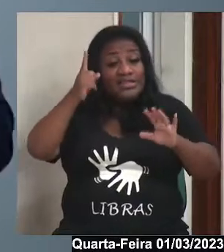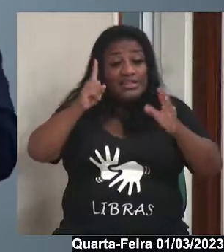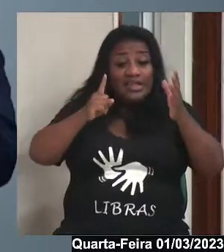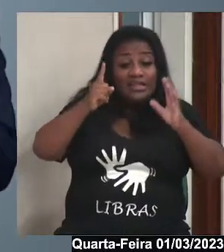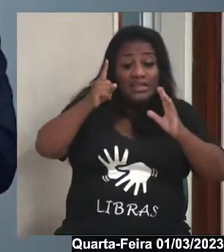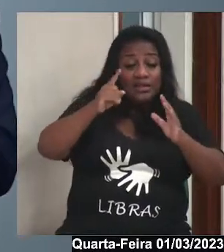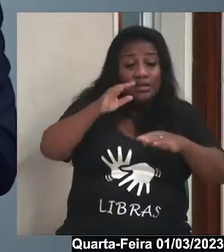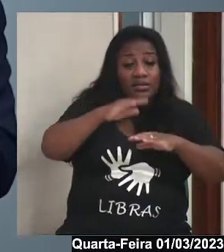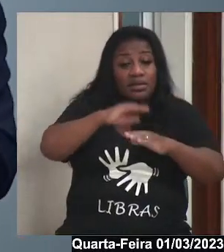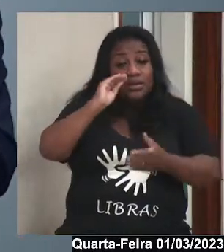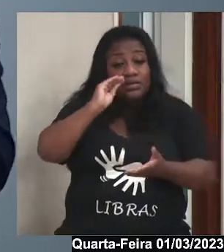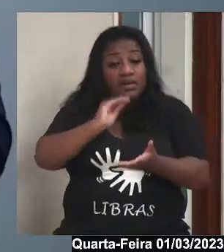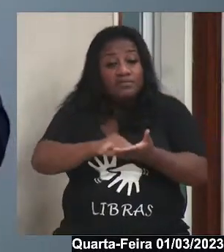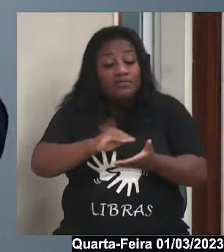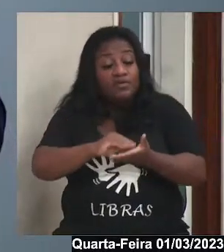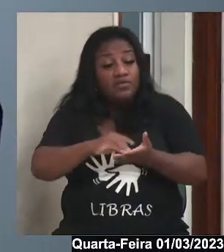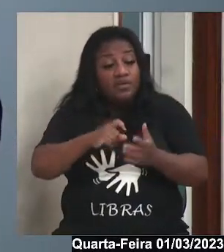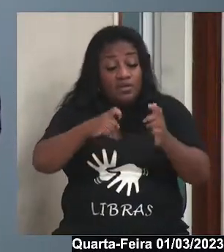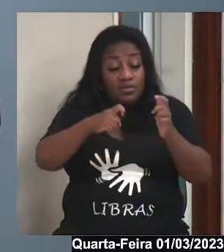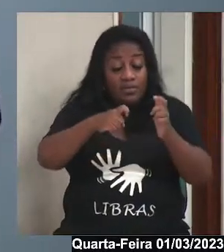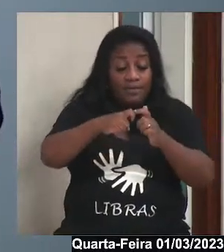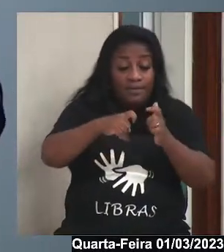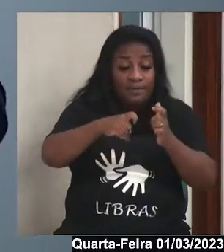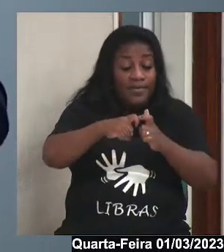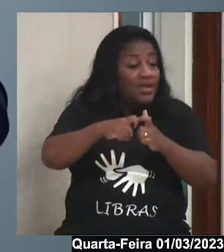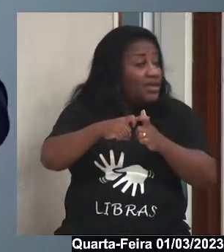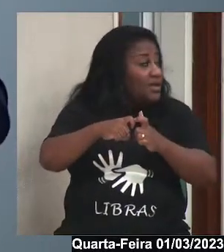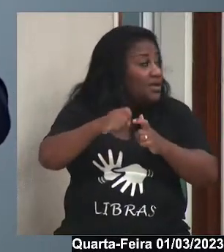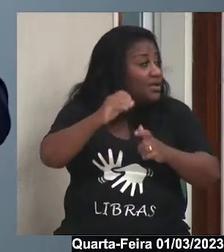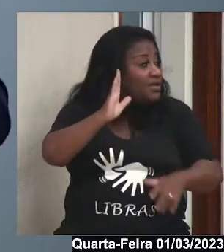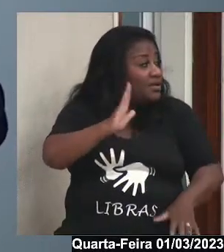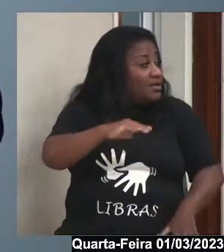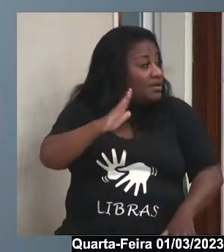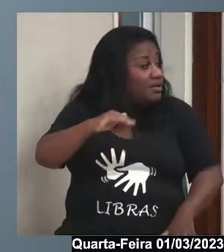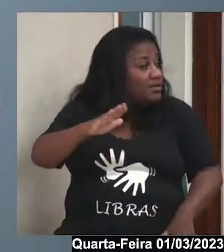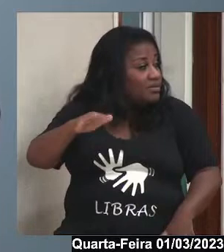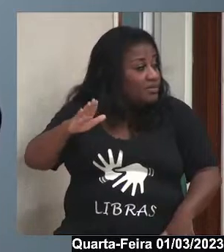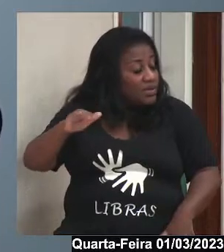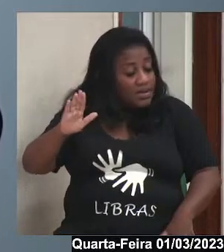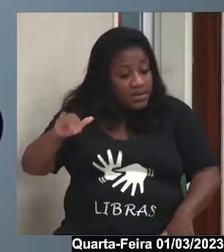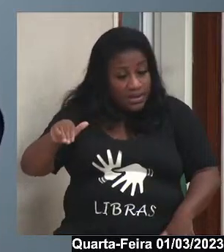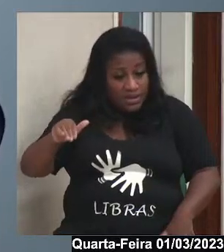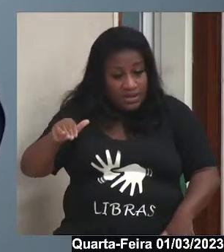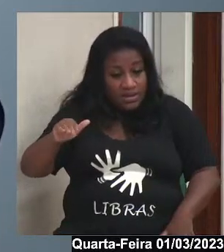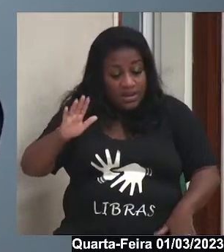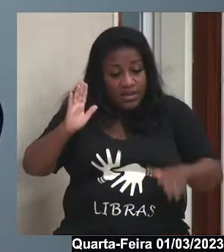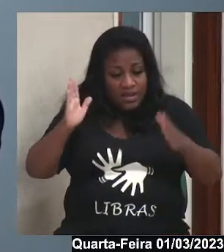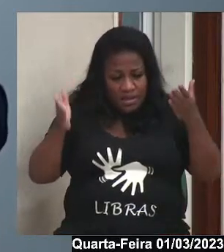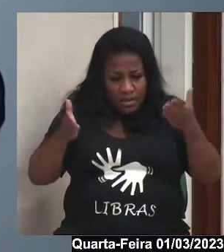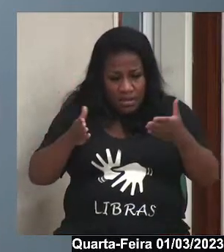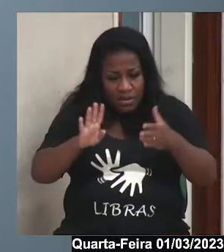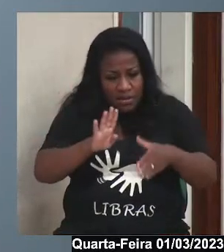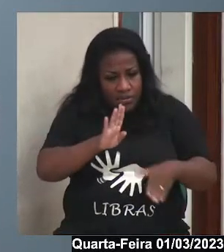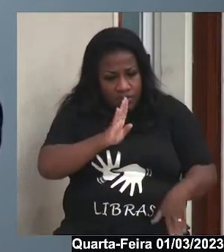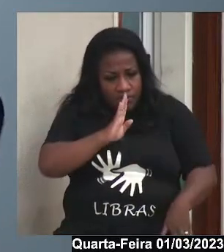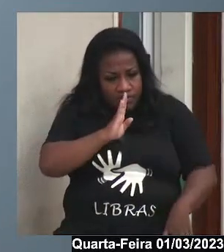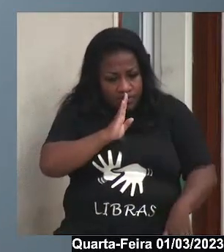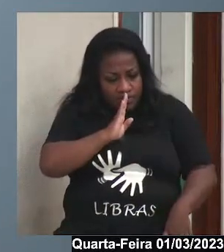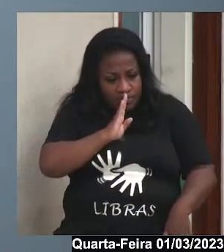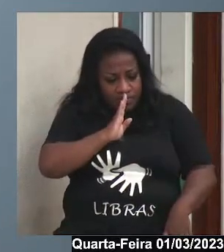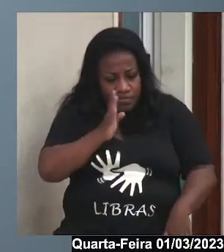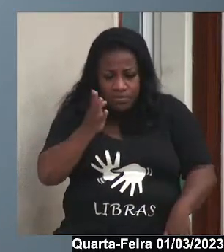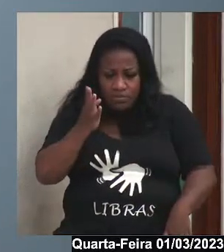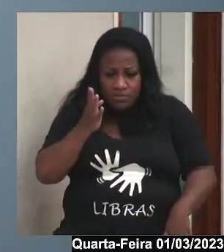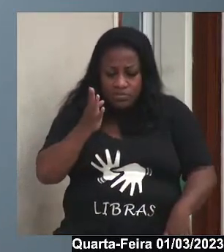pulando o carnanejo enquanto faltava pediatra na nossa UPA. E agora eu vejo os senhores num silêncio sepulcral